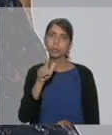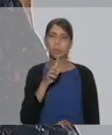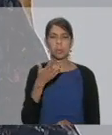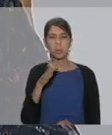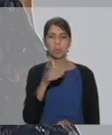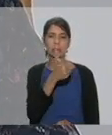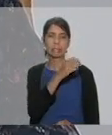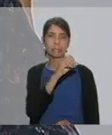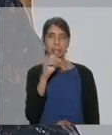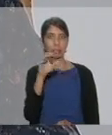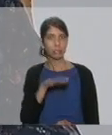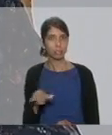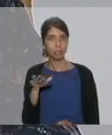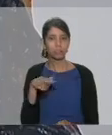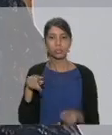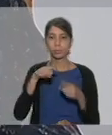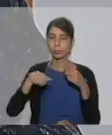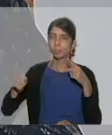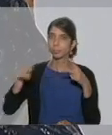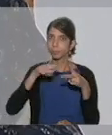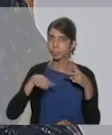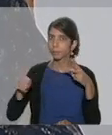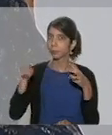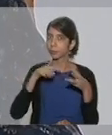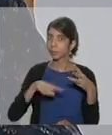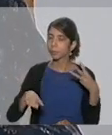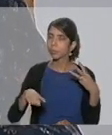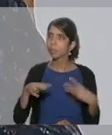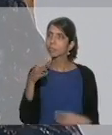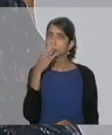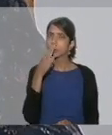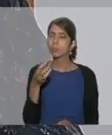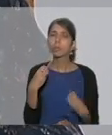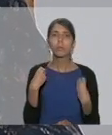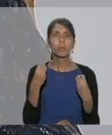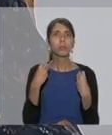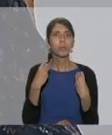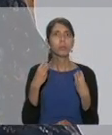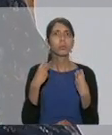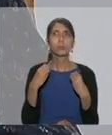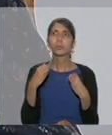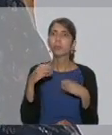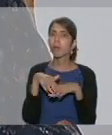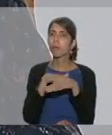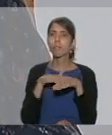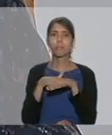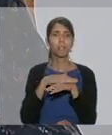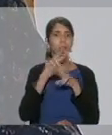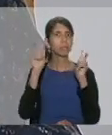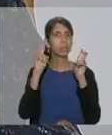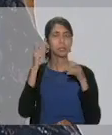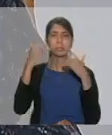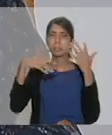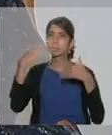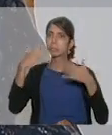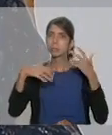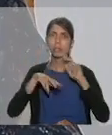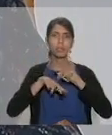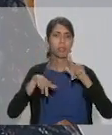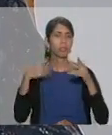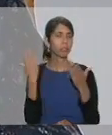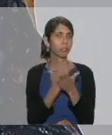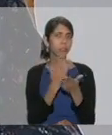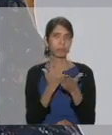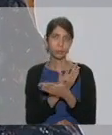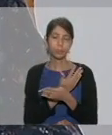com uma média de 100 crianças toda semana. E é incrível tanto de assuntos que você consegue tratar através